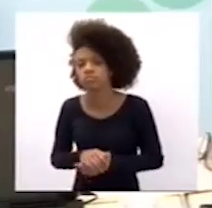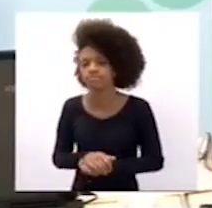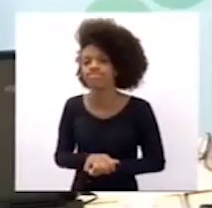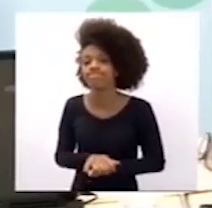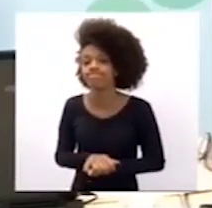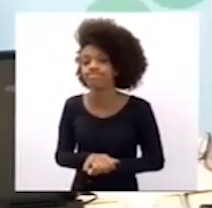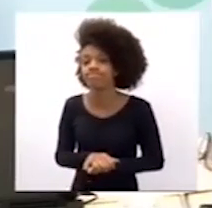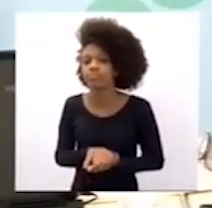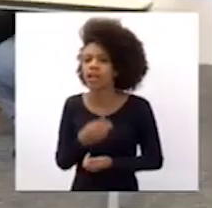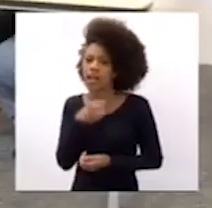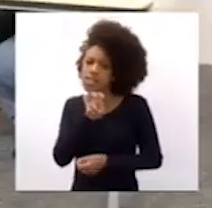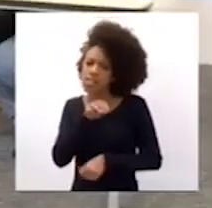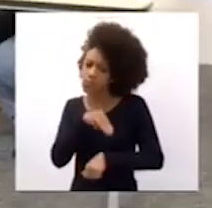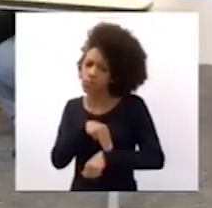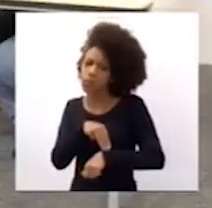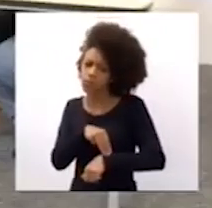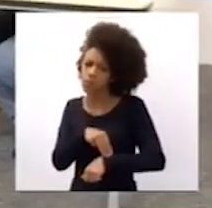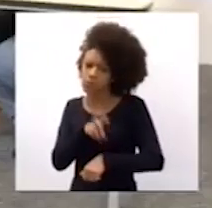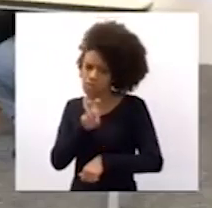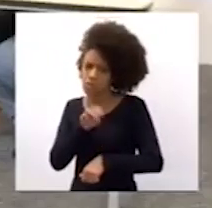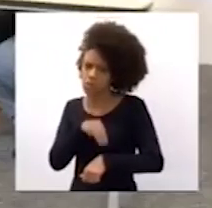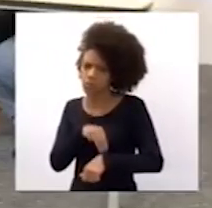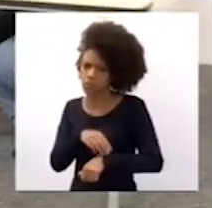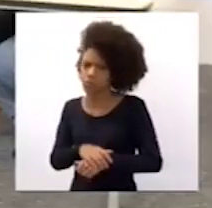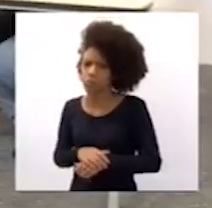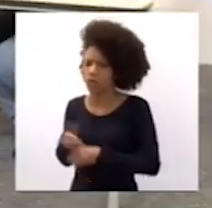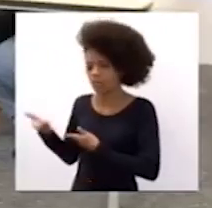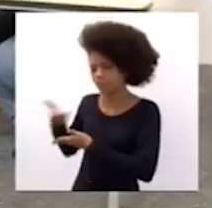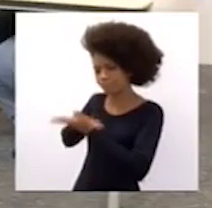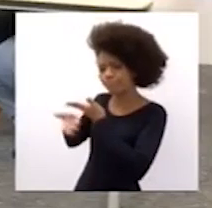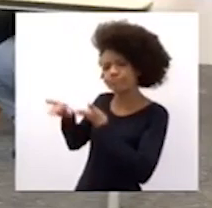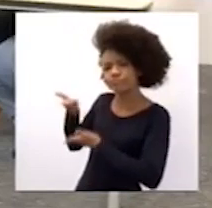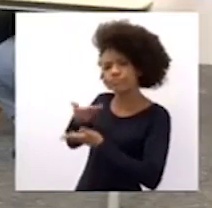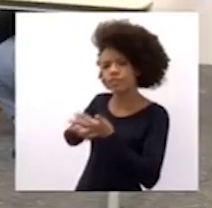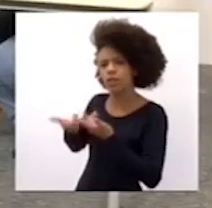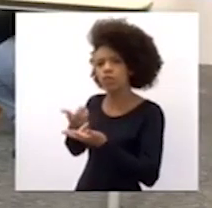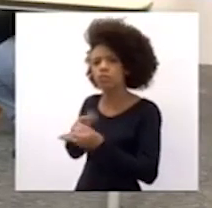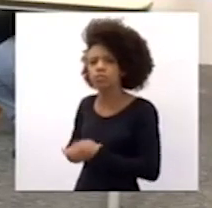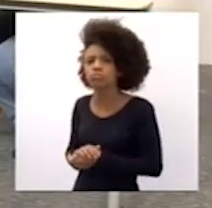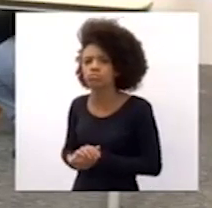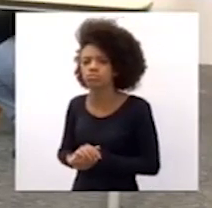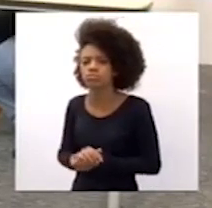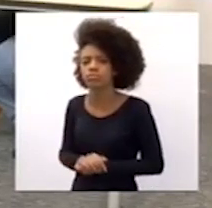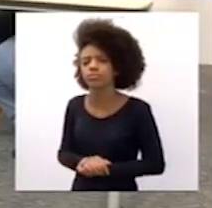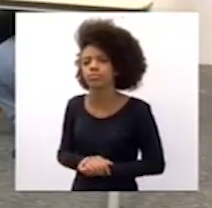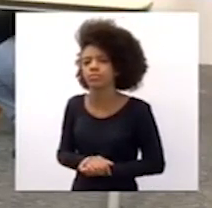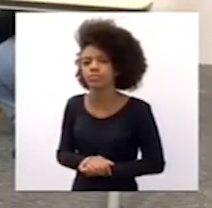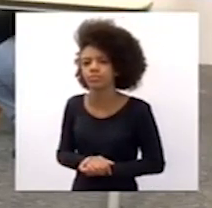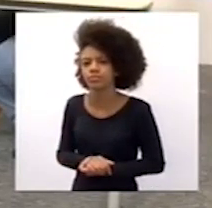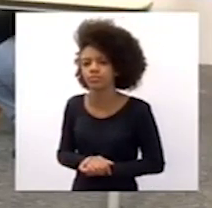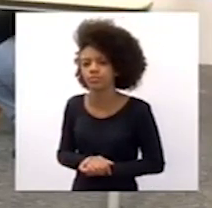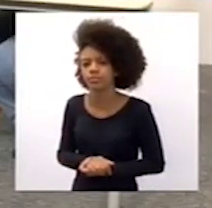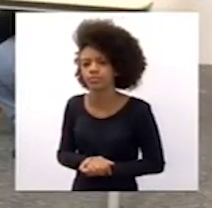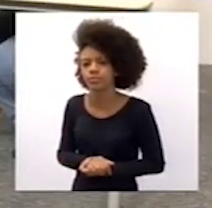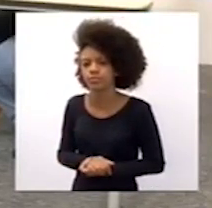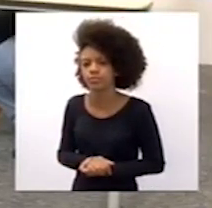sobre, tá? Então, eu vou dar 5 minutos para vocês colocarem sobre essa dimensão relacional, colocando suas considerações.